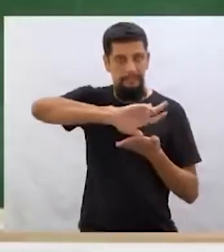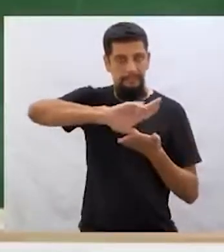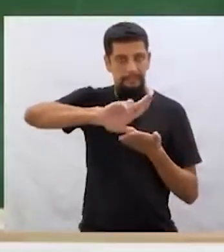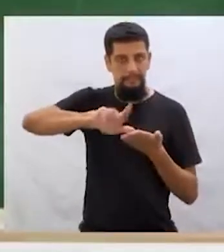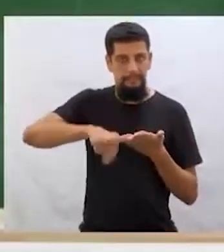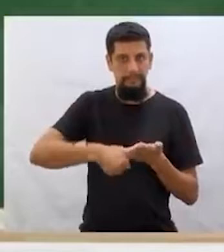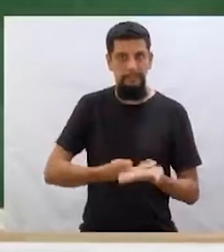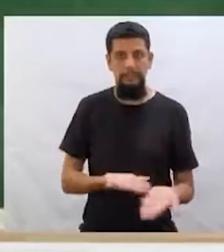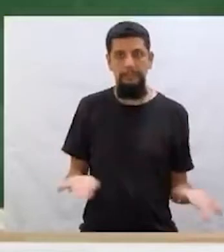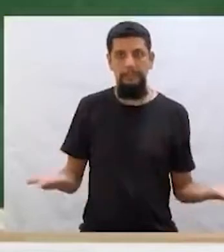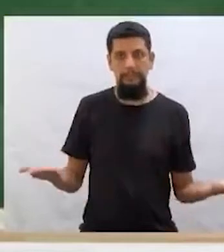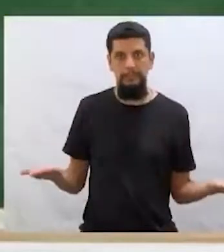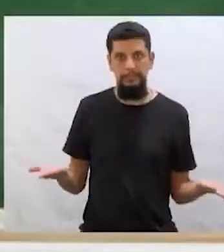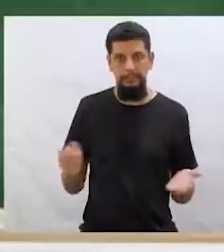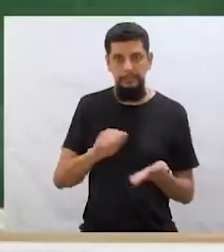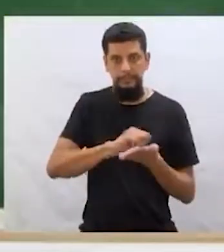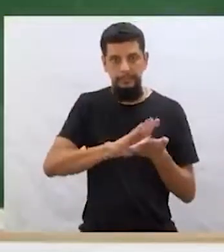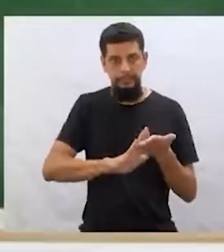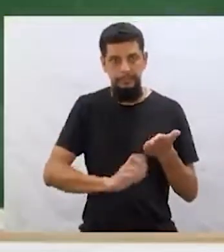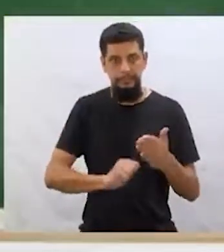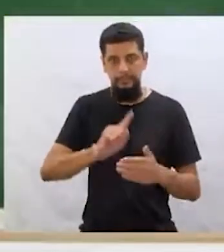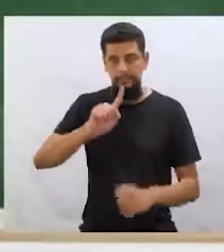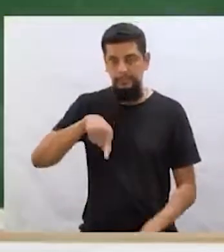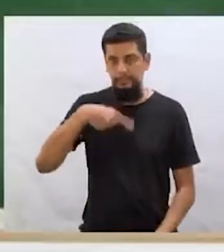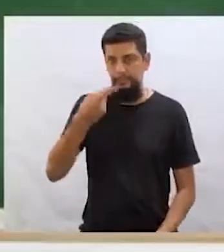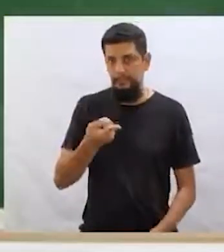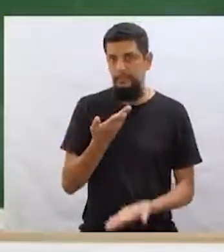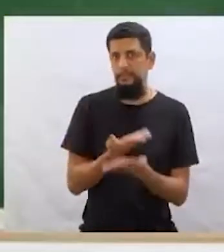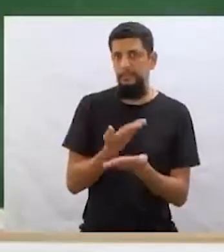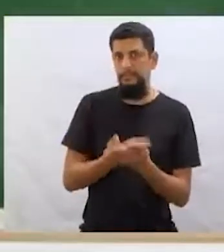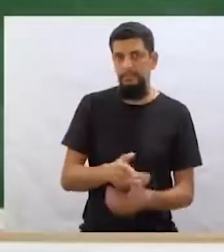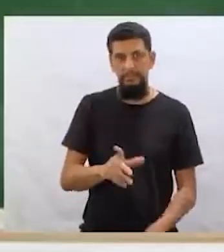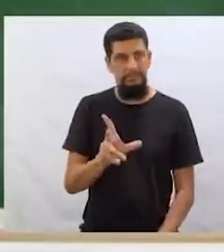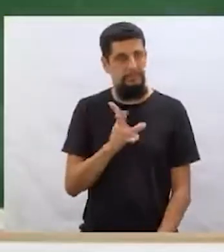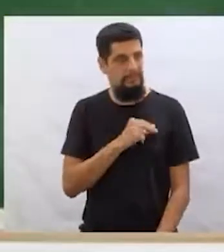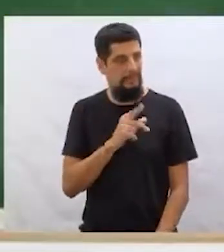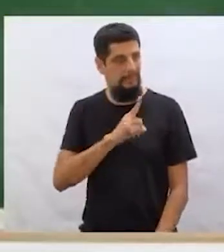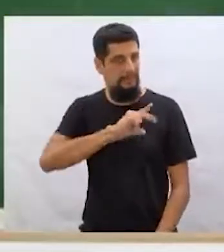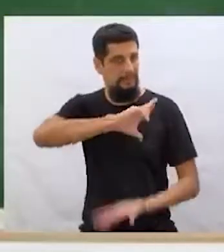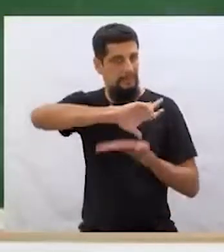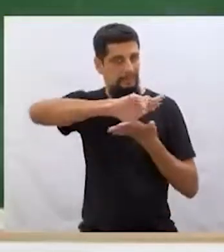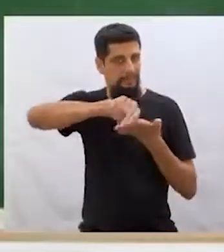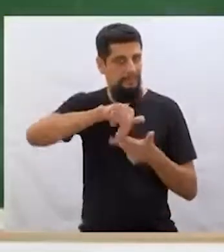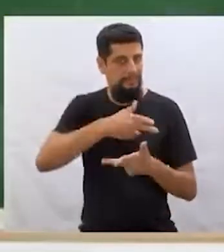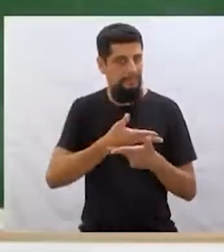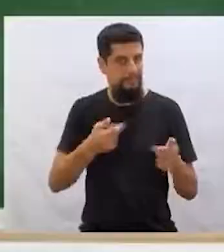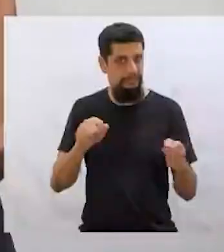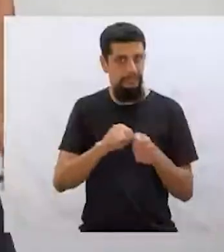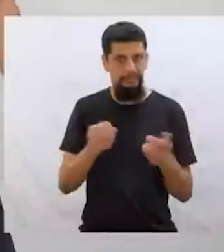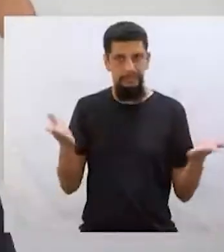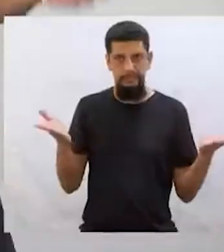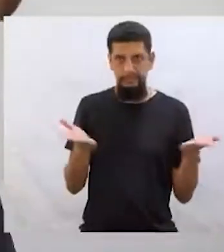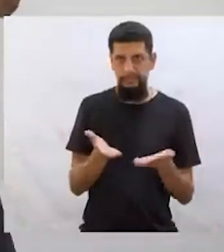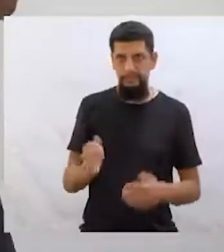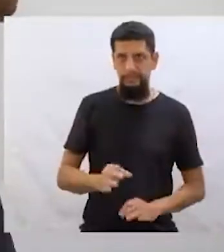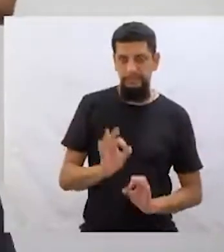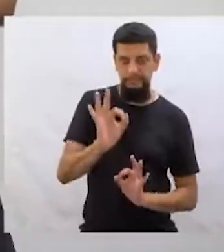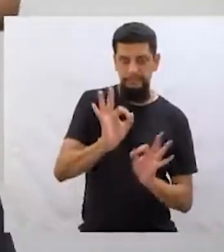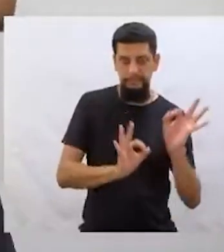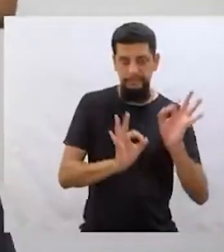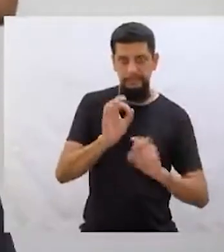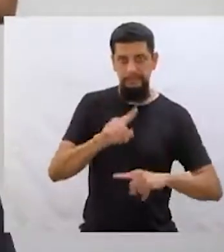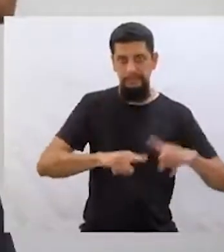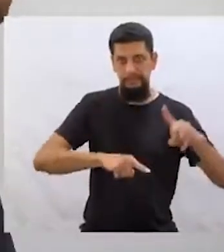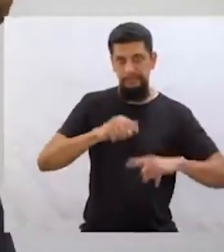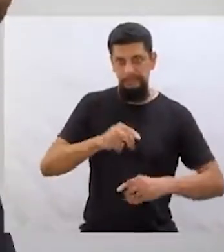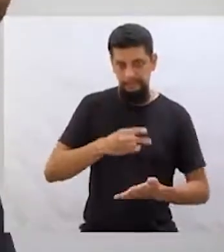Atividade. E tarefa para a próxima aula. Puxa, temos bastante coisas para fazer hoje, hein? Isso aí. Então, vamos